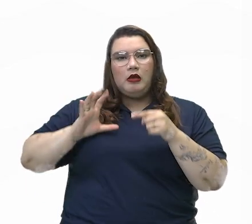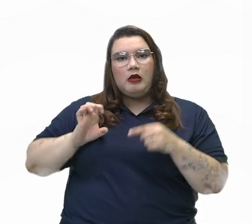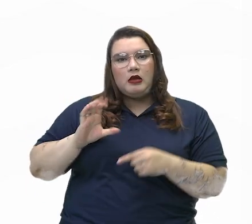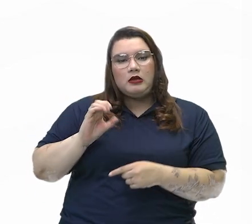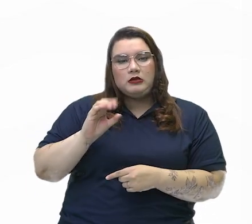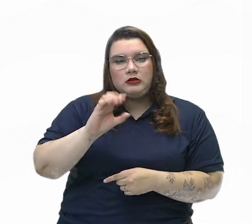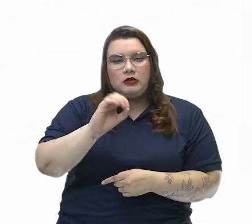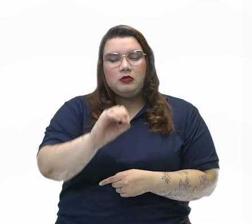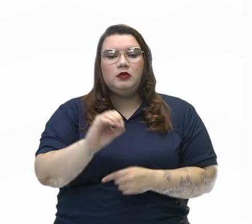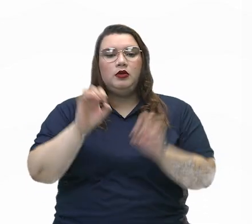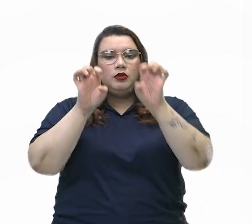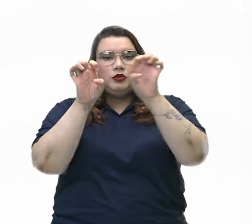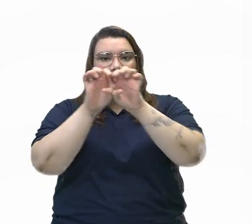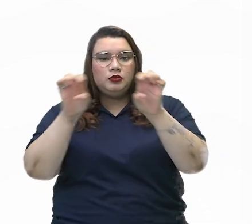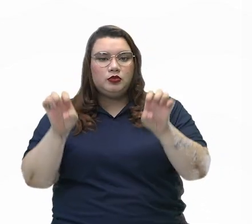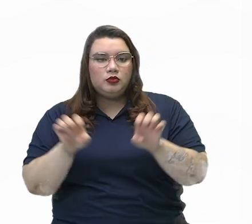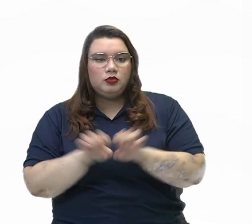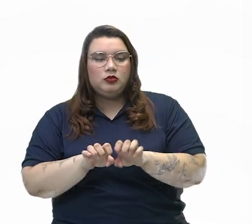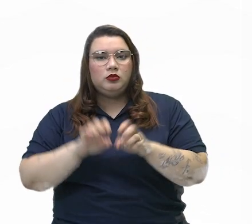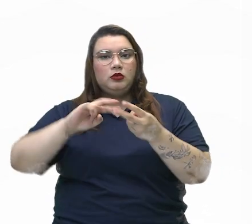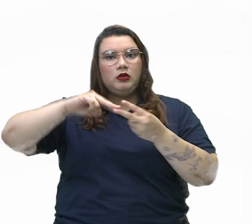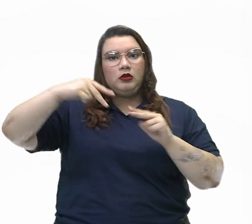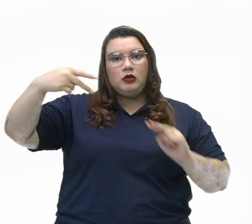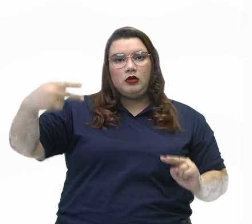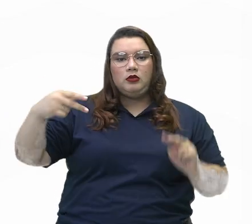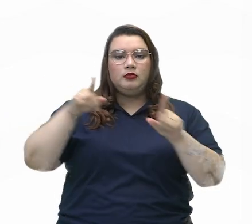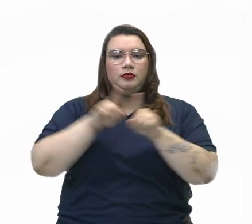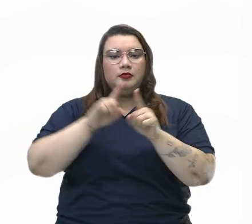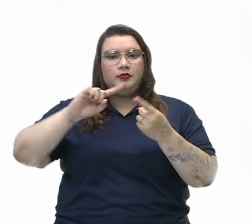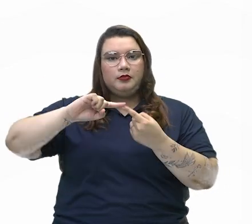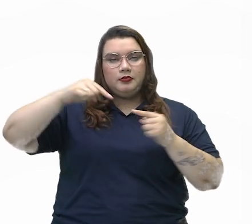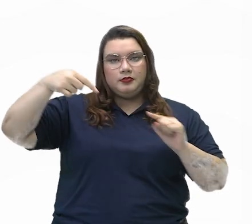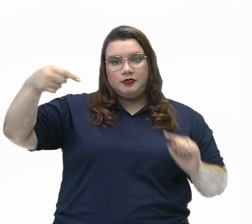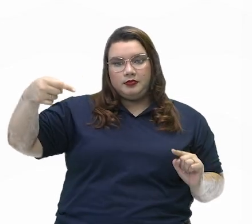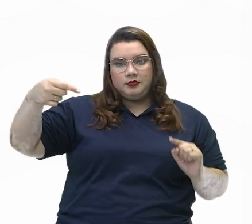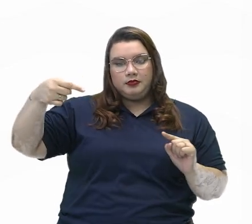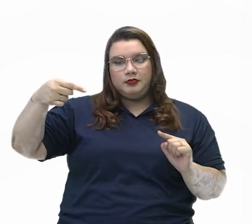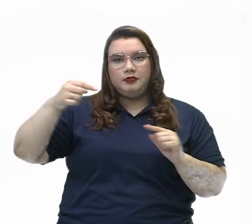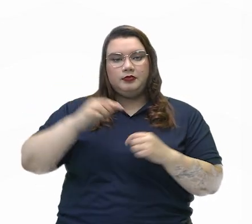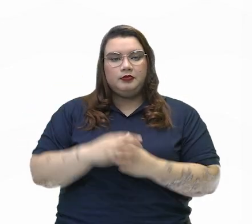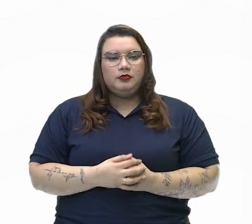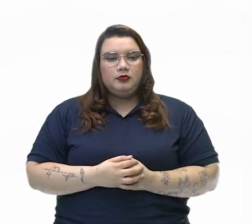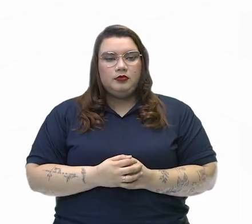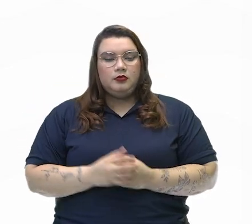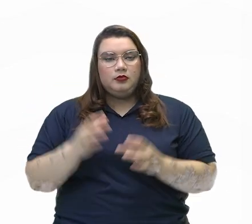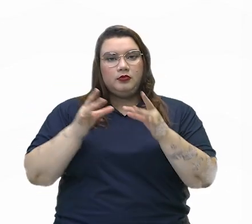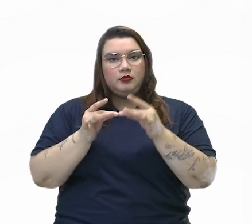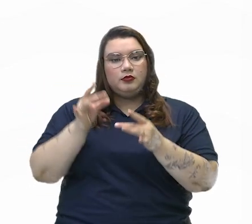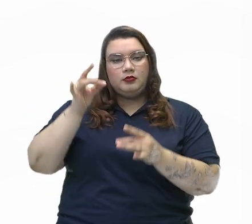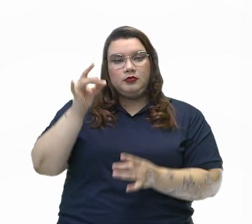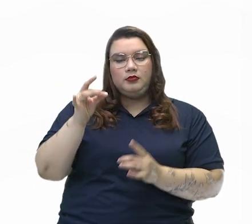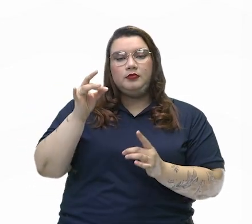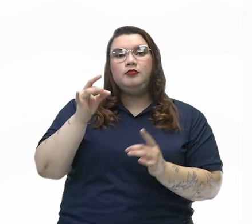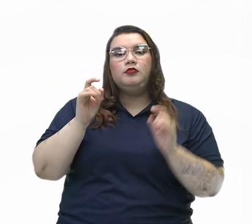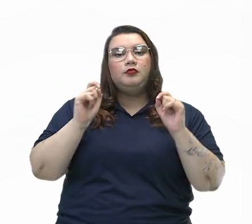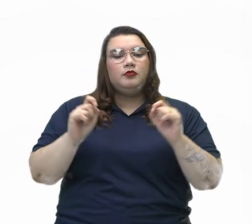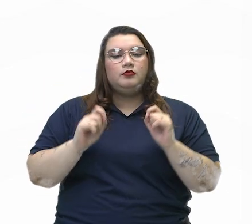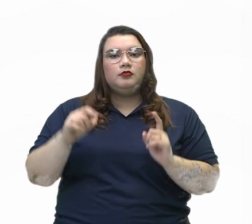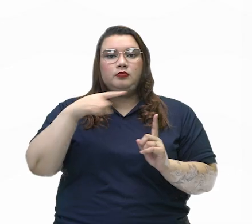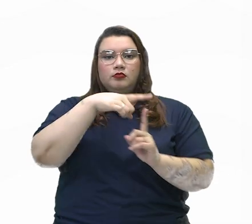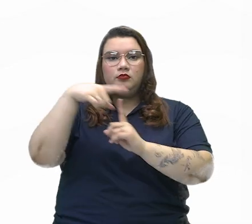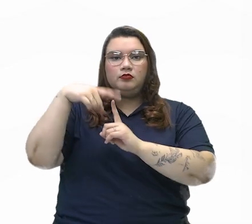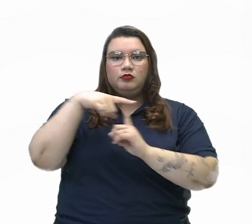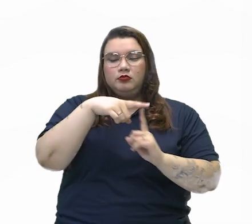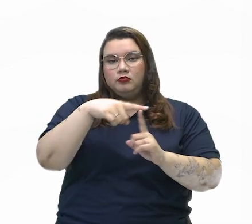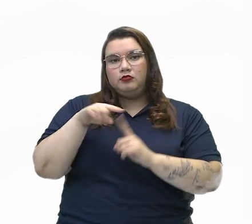aminoácidos, proteínas, enzimas, estrutura do DNA e RNA. O detalhamento da